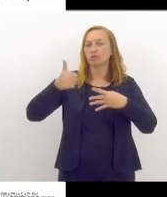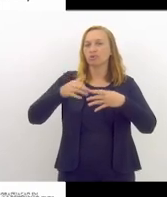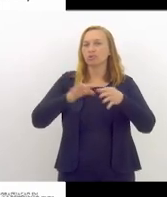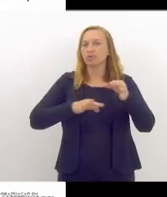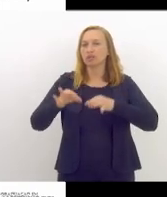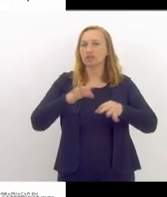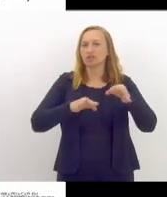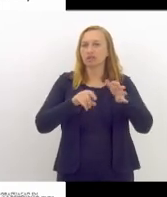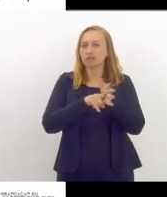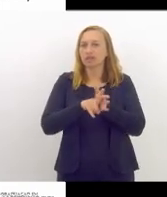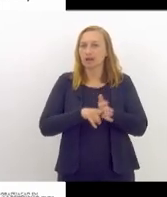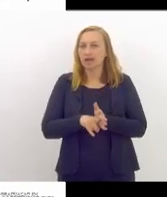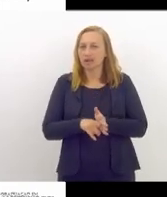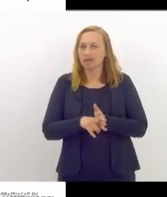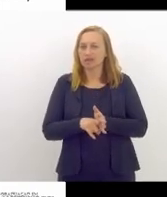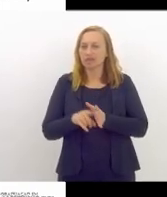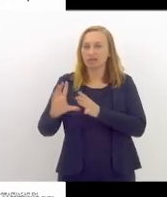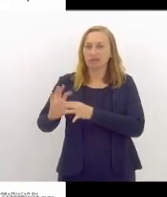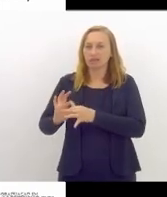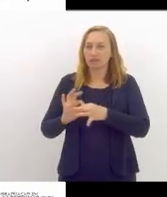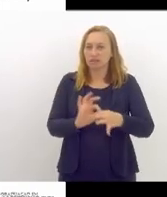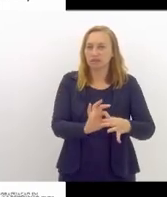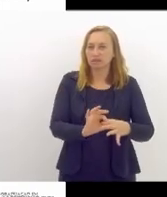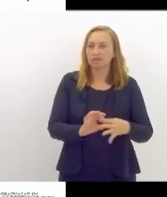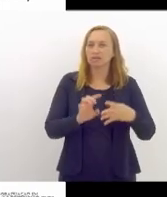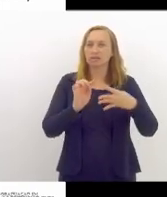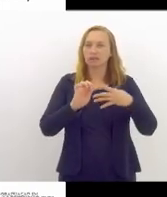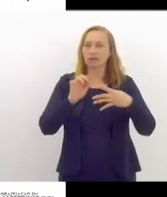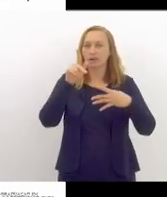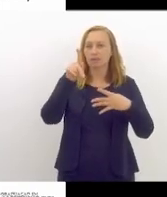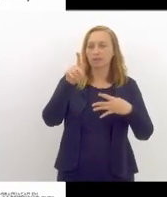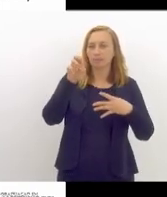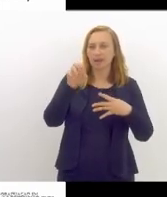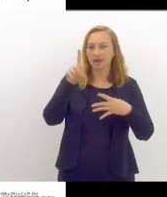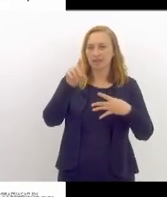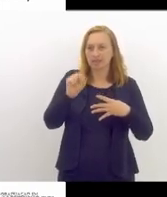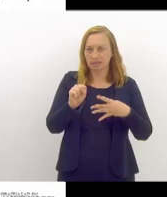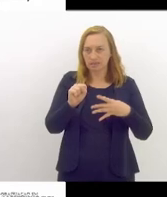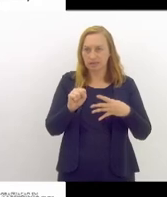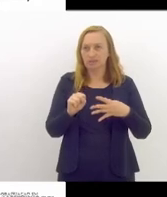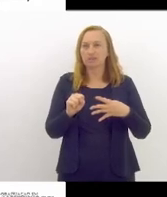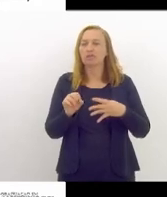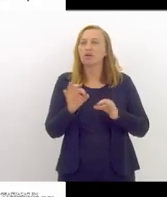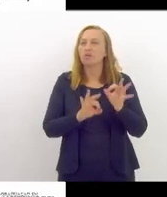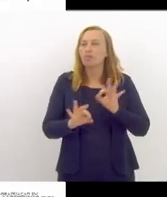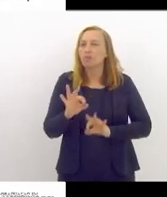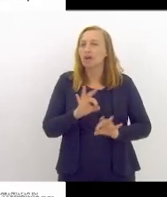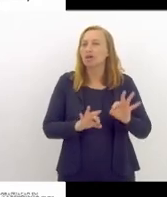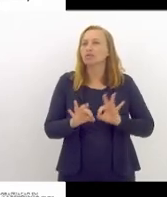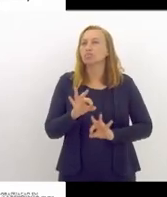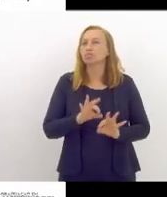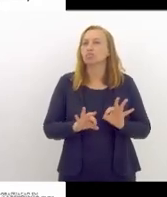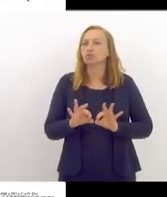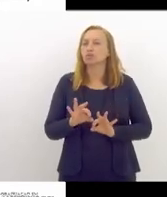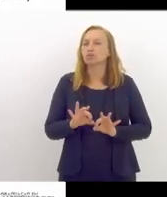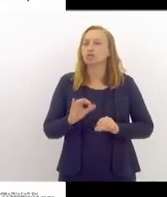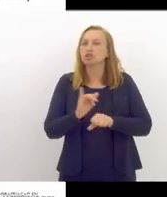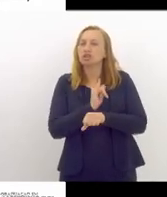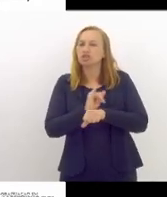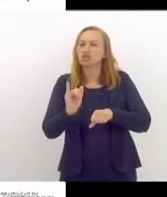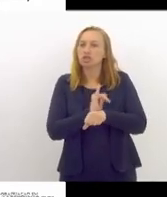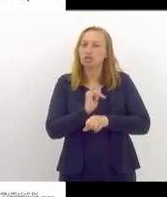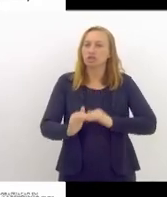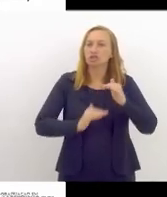análise dos encadeamentos ali eu já coloquei o pads Né o pads é o plano é estratégia